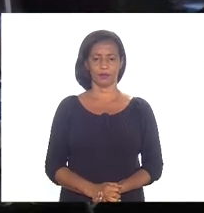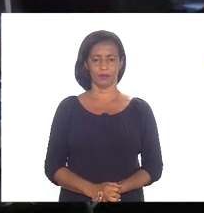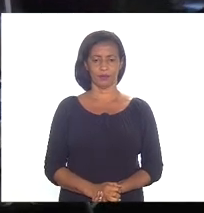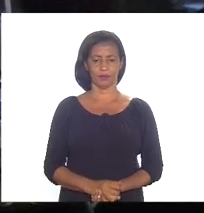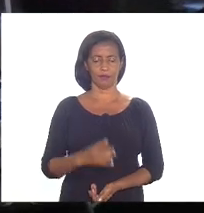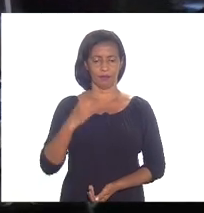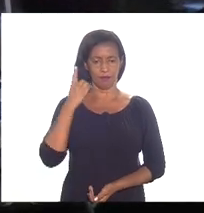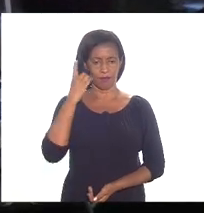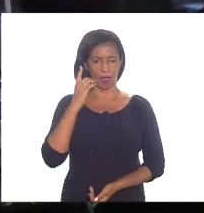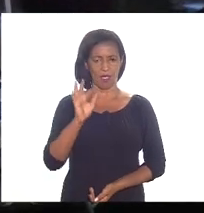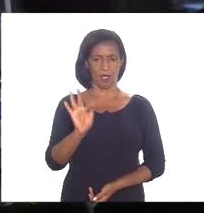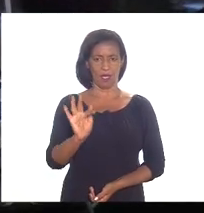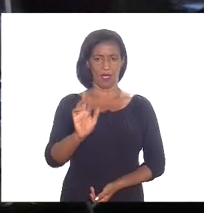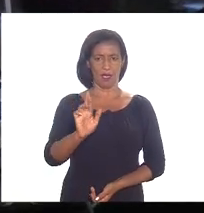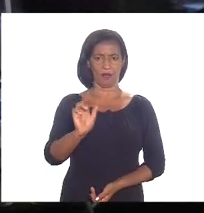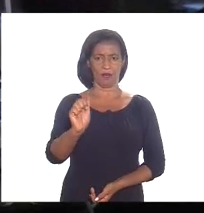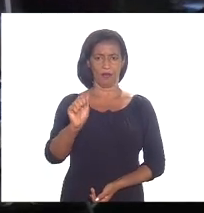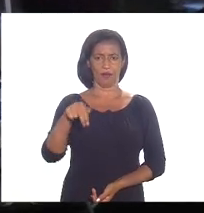Deputada Franciane Mota.